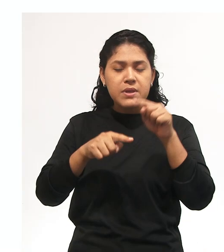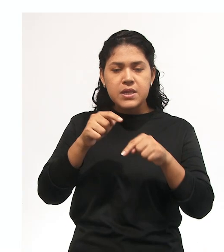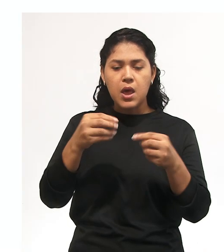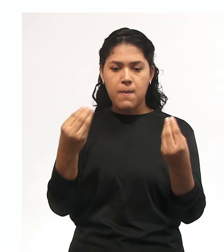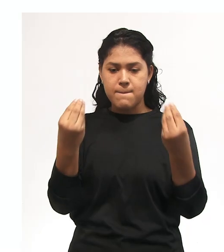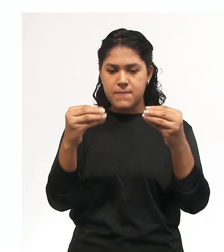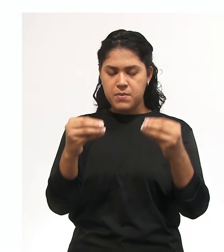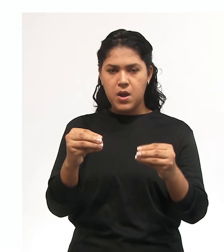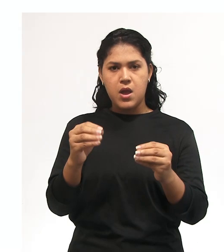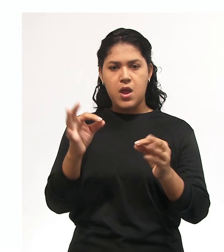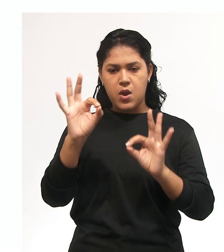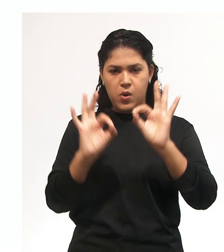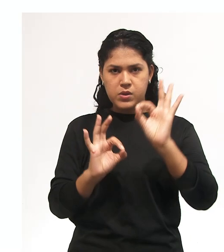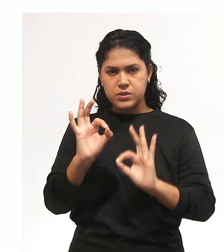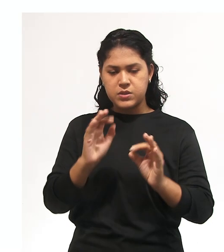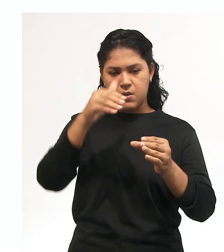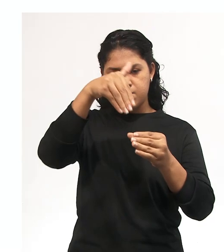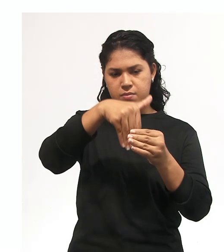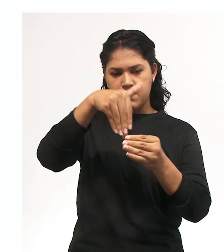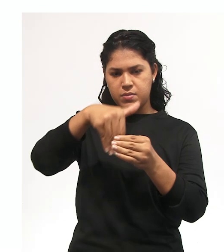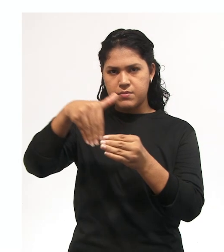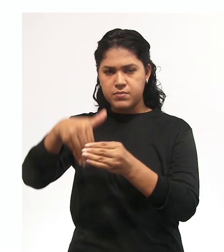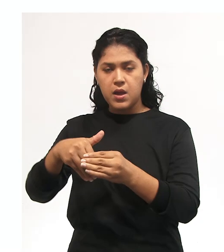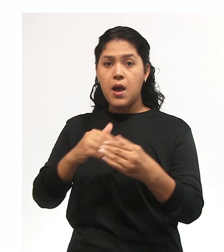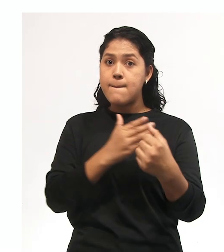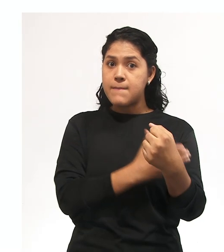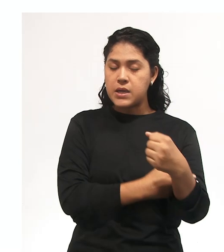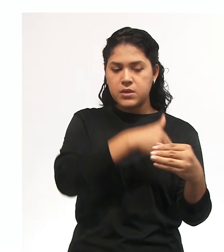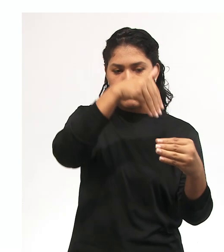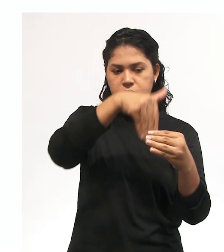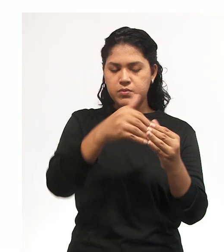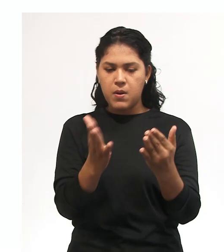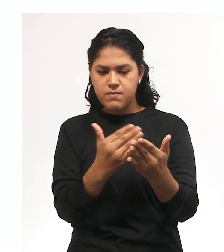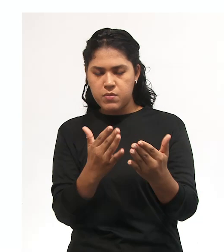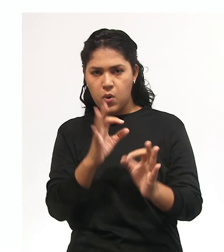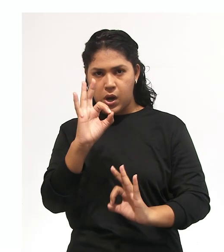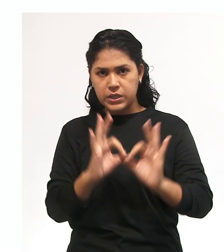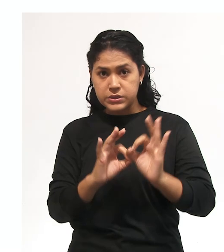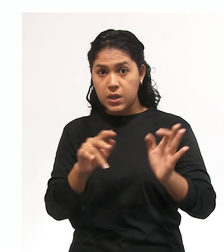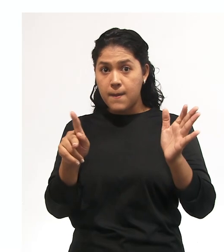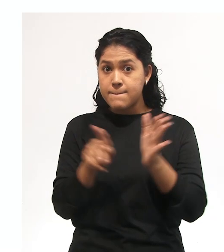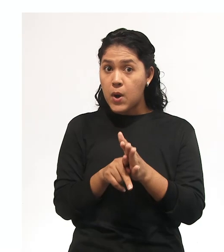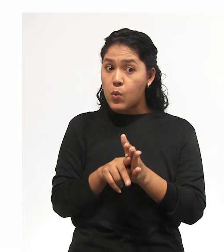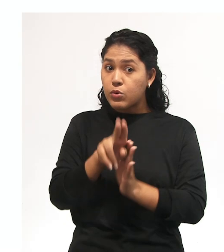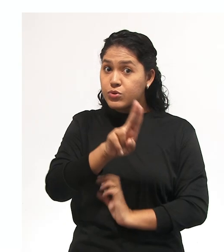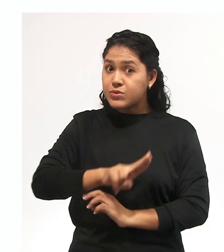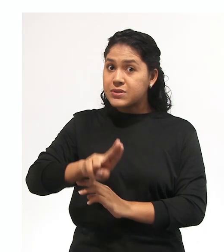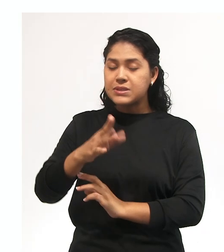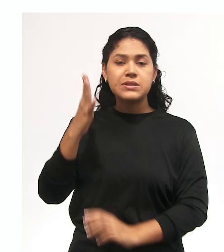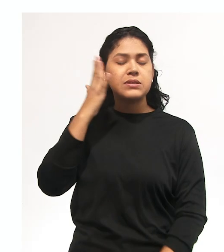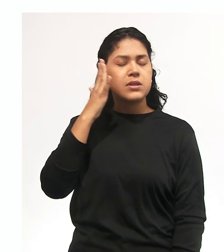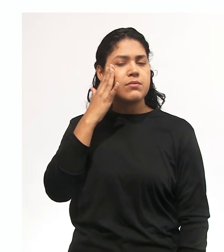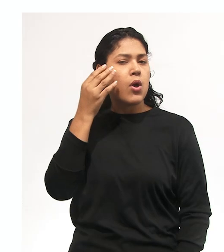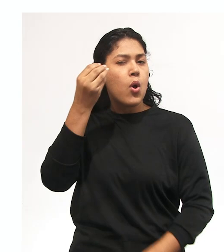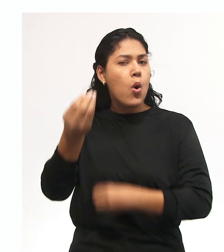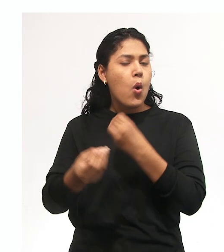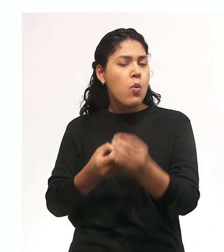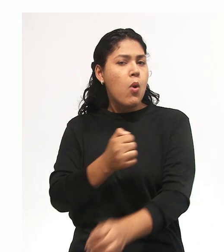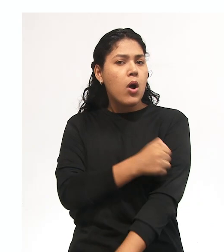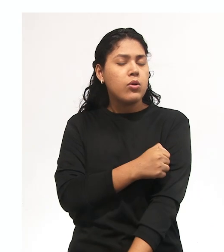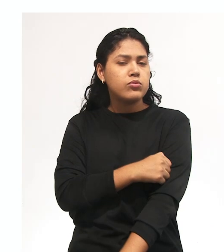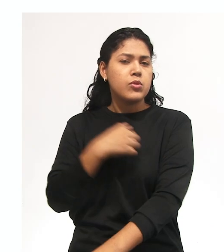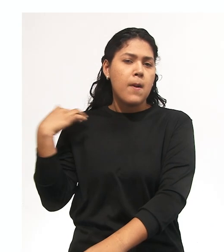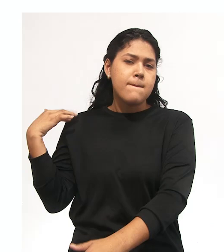possam compilar e organizar uma série de trabalhos e tarefas, são úteis para avaliar conhecimentos dos